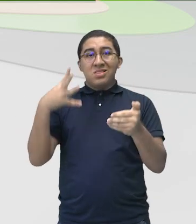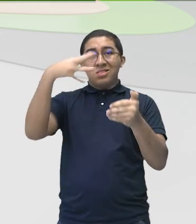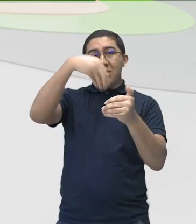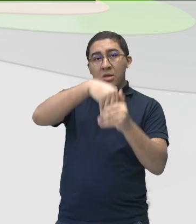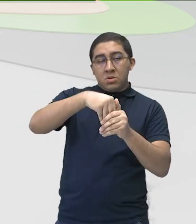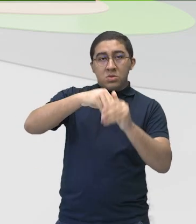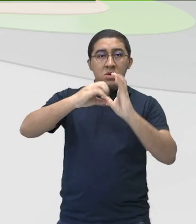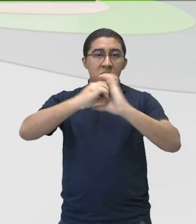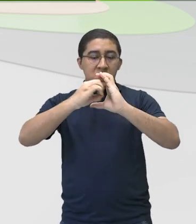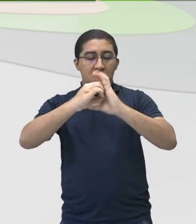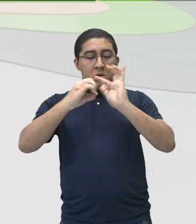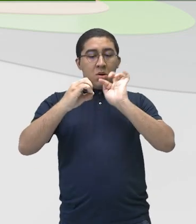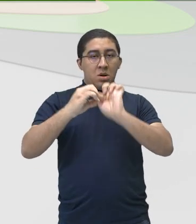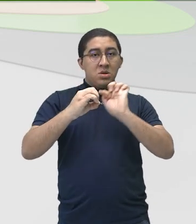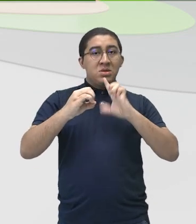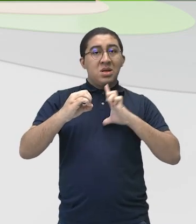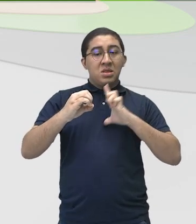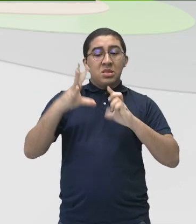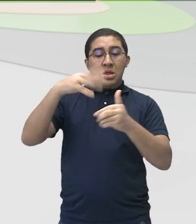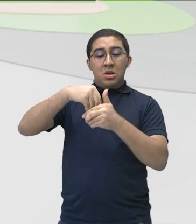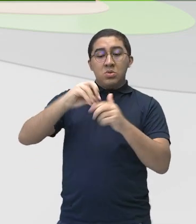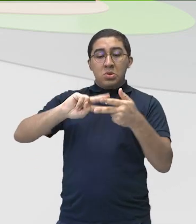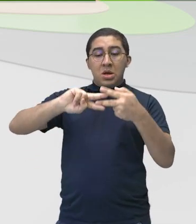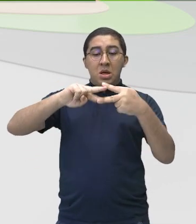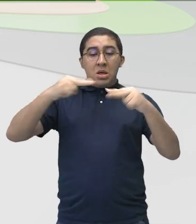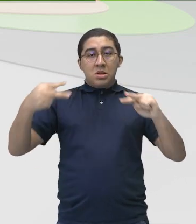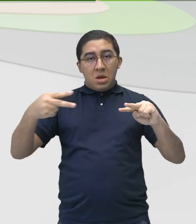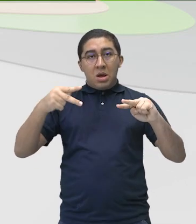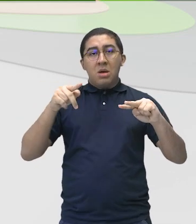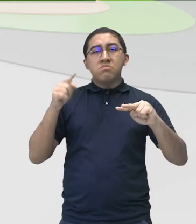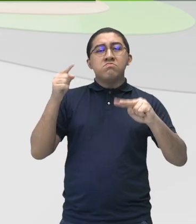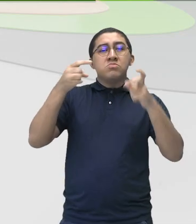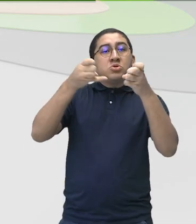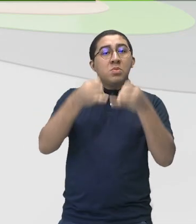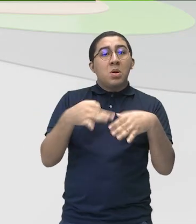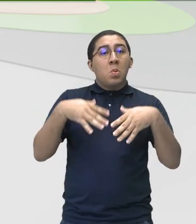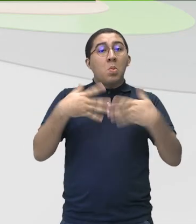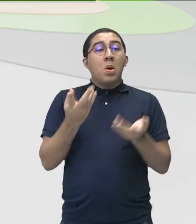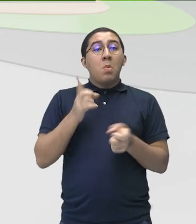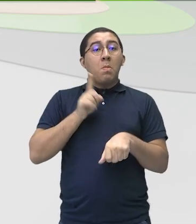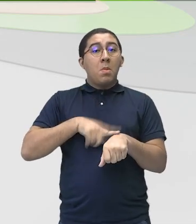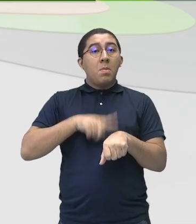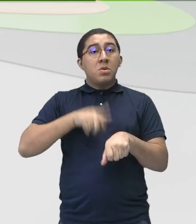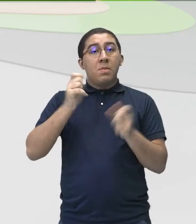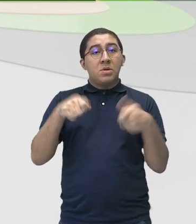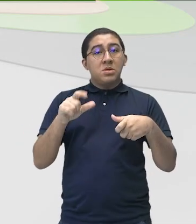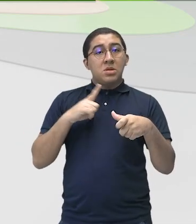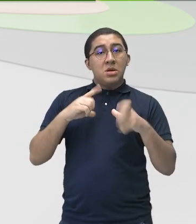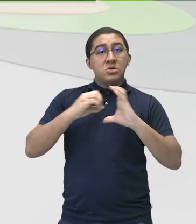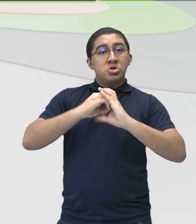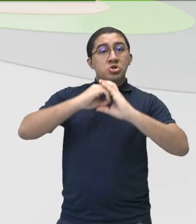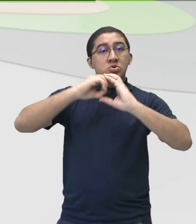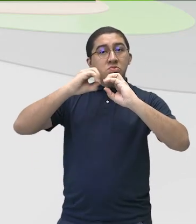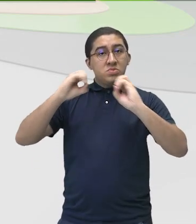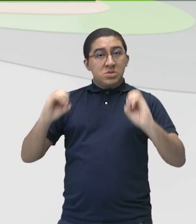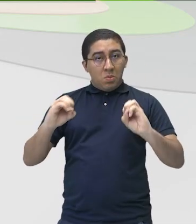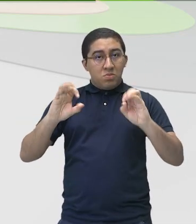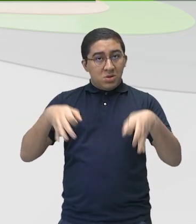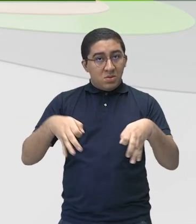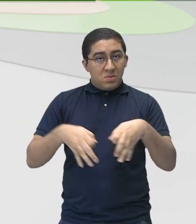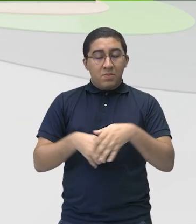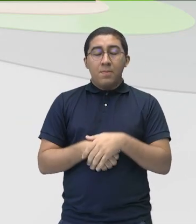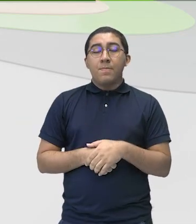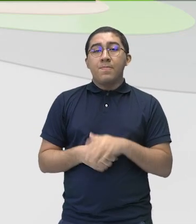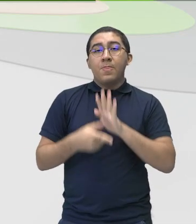nossas células é o que vai dizer o momento em que essa célula precisa se dividir. Ok? Então,